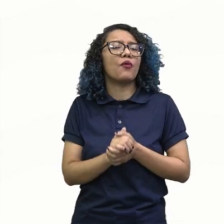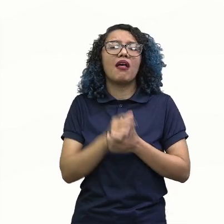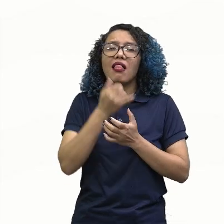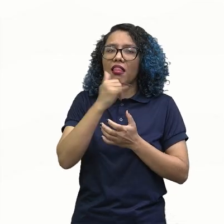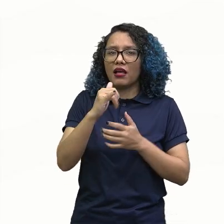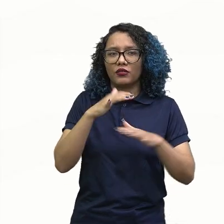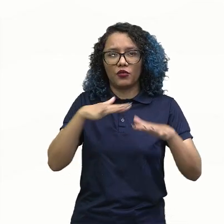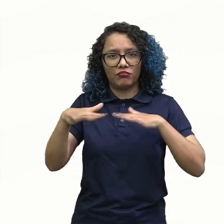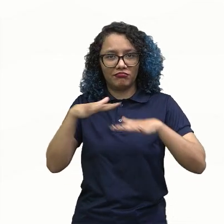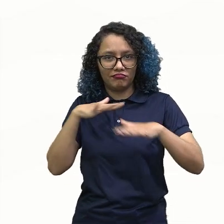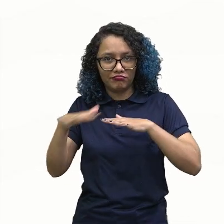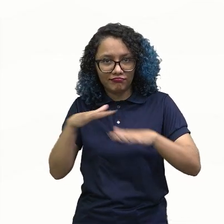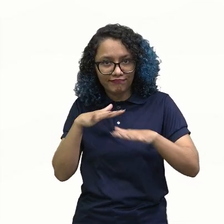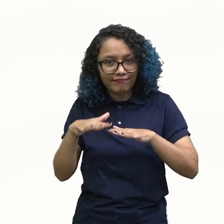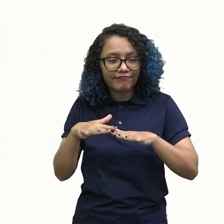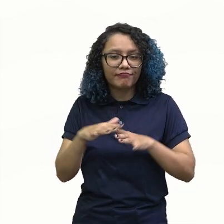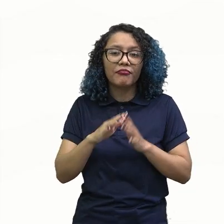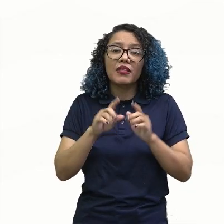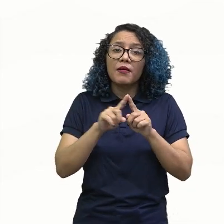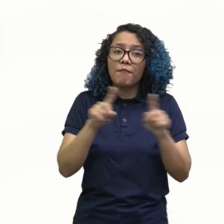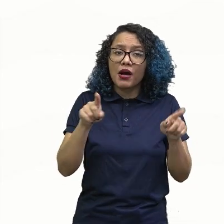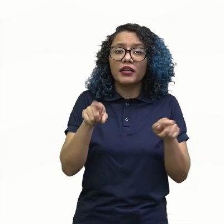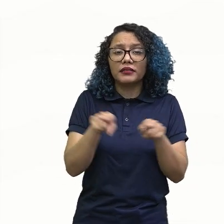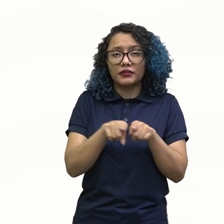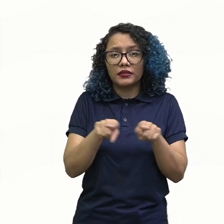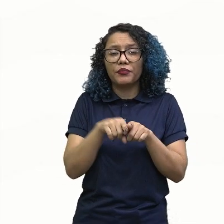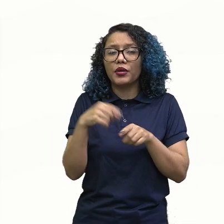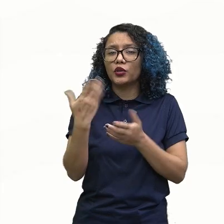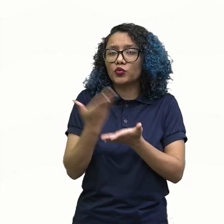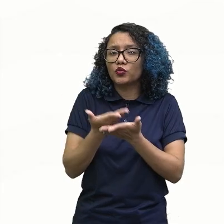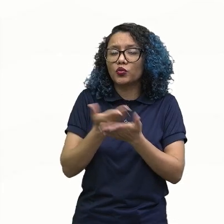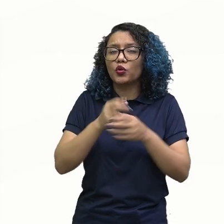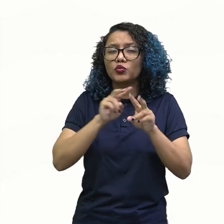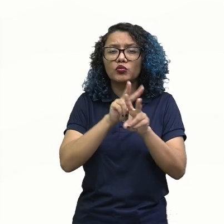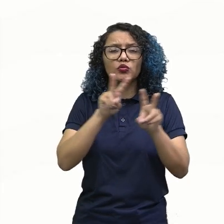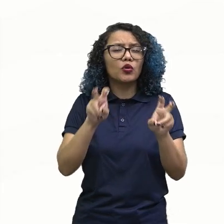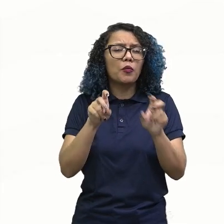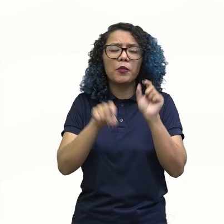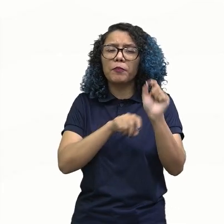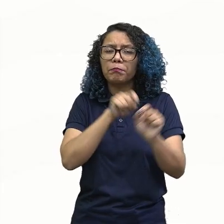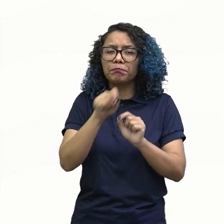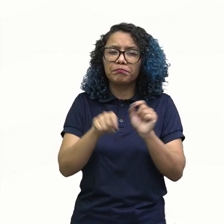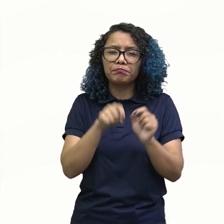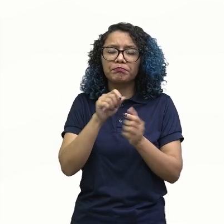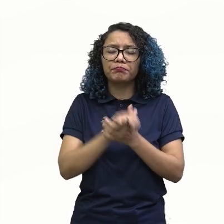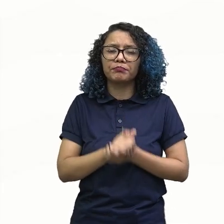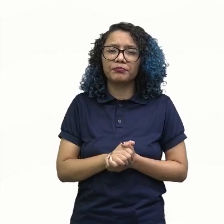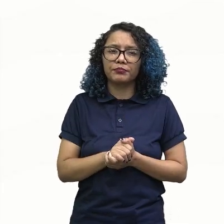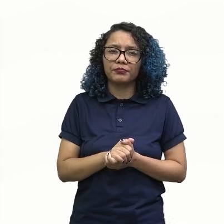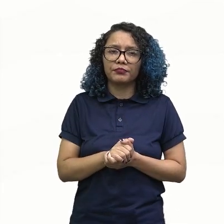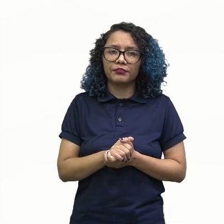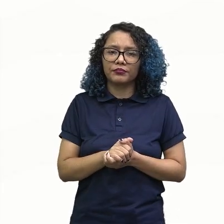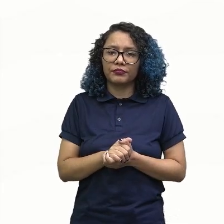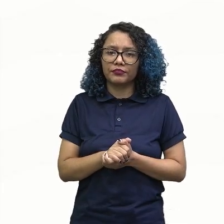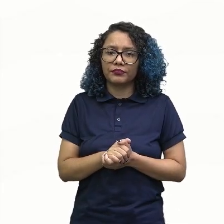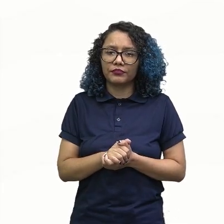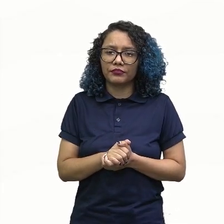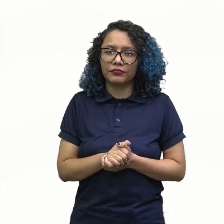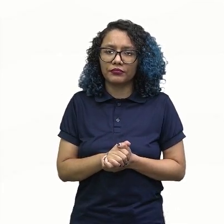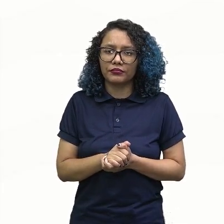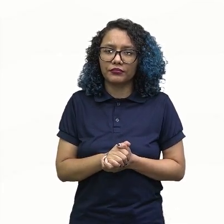eletroddinâmica. Mas estudamos também assuntos envolventes com a prática de